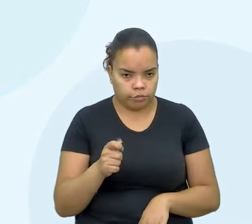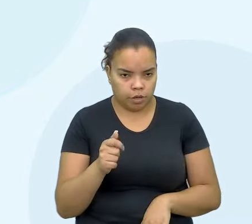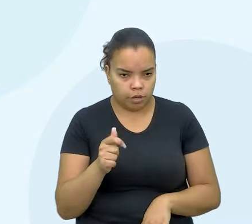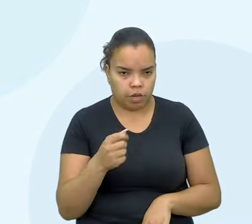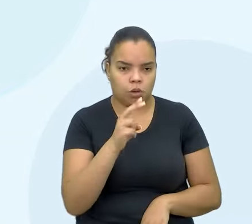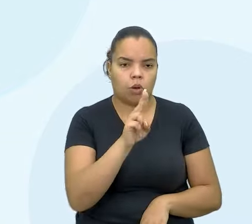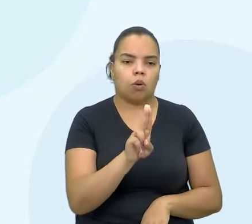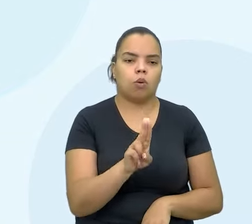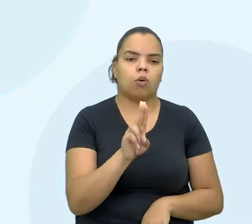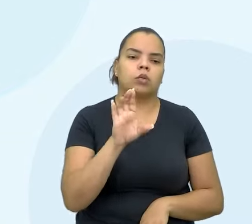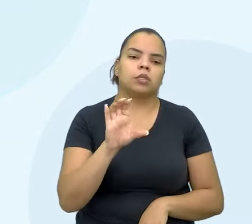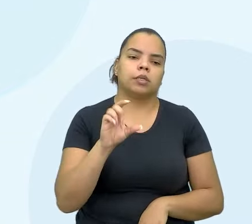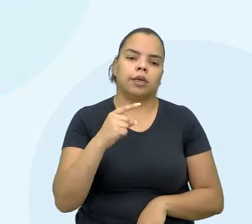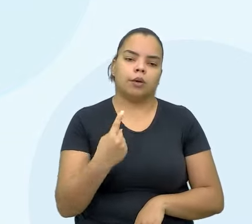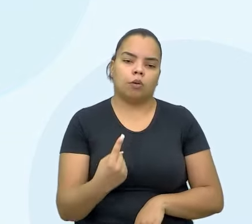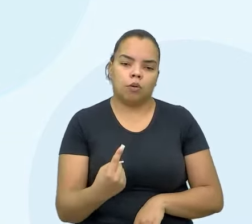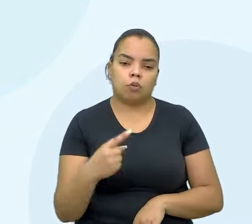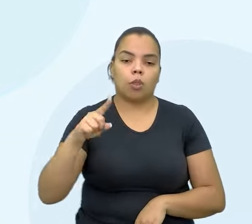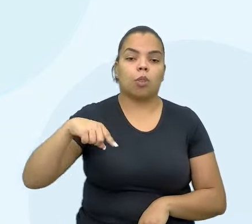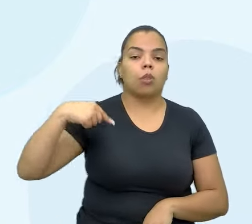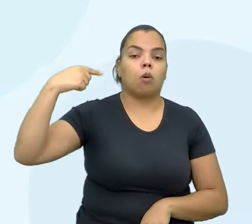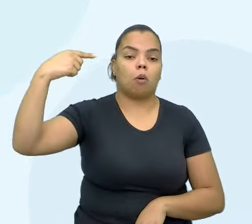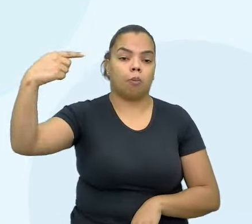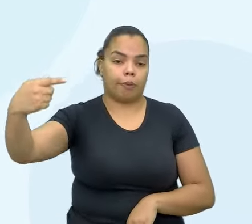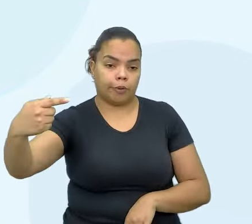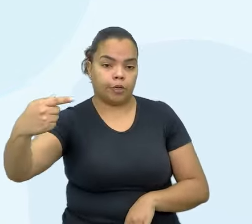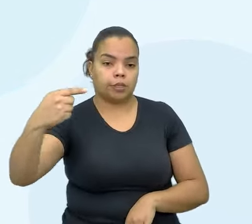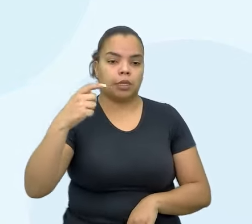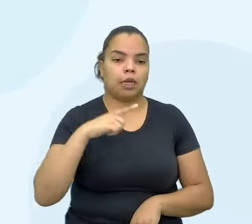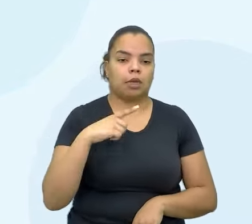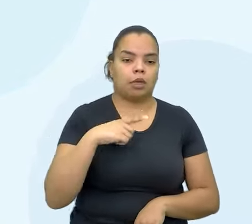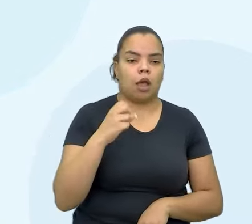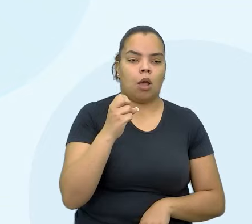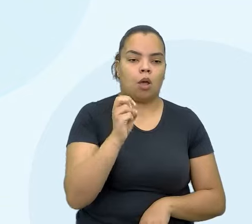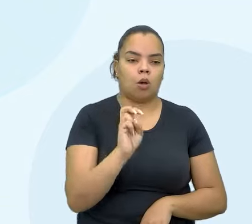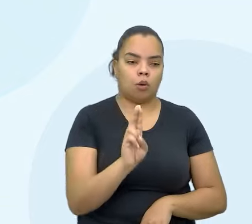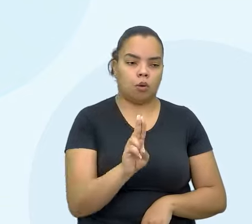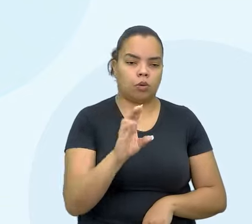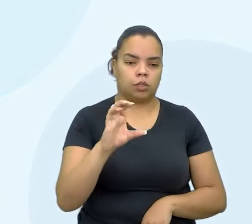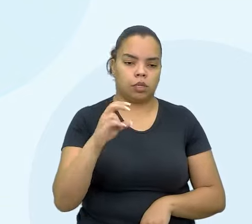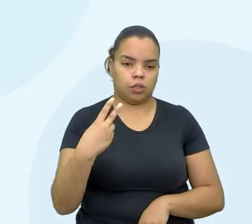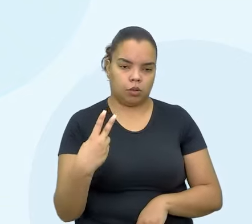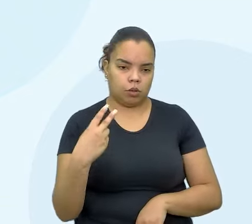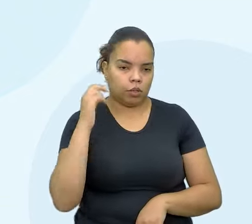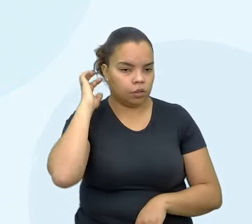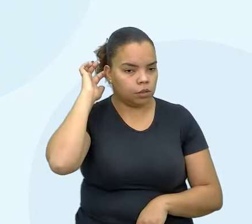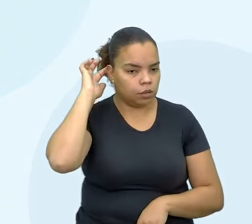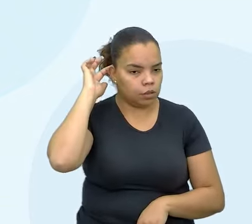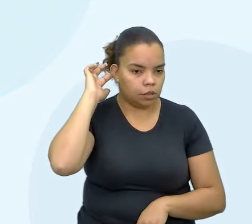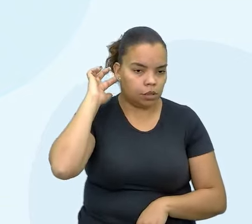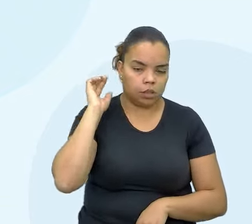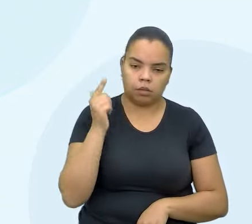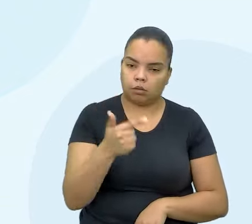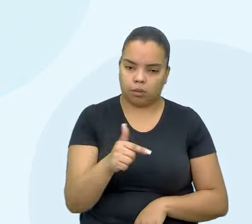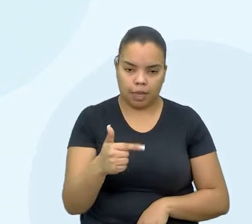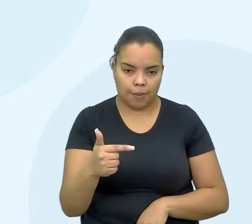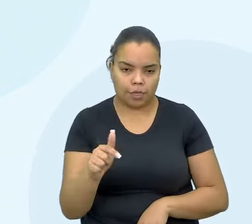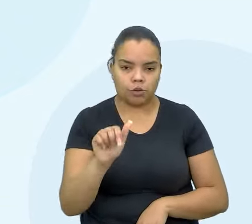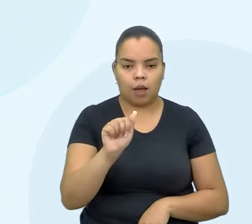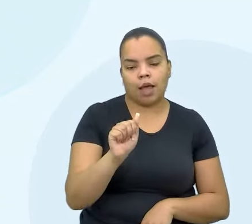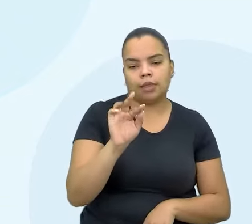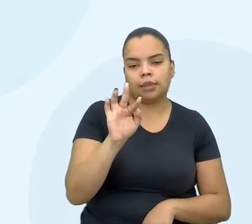Importam, e semestre que vem a gente vai ter a UC2. Vocês vão ver que não mais no formato de ATPC, a gente vai